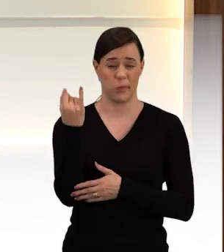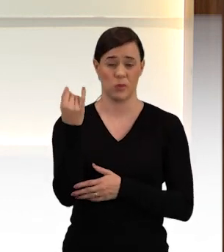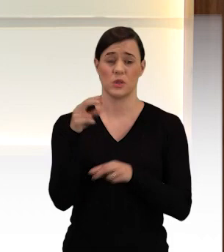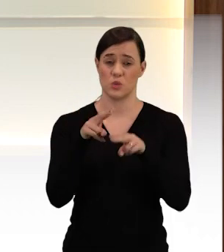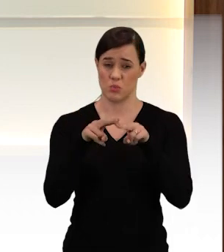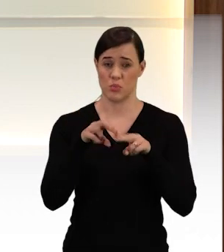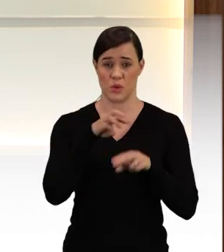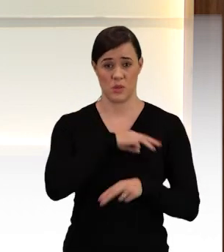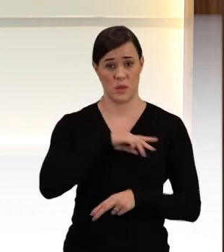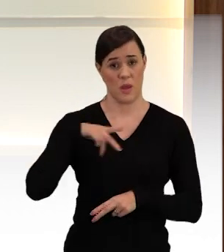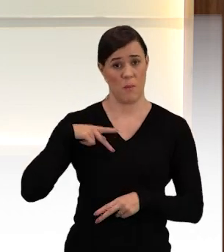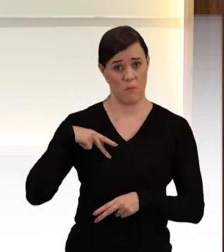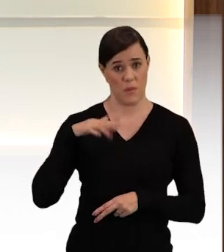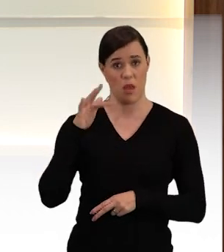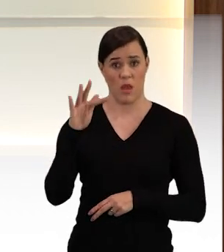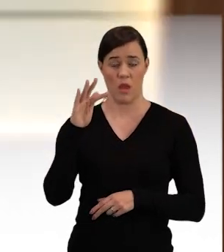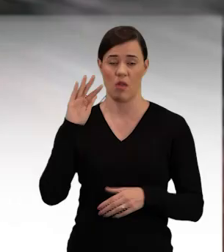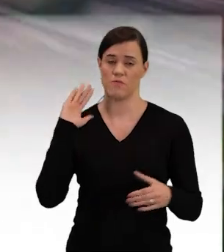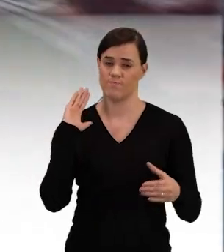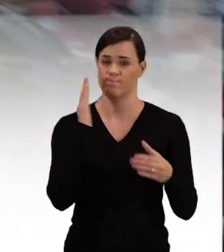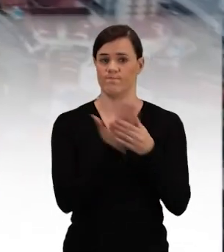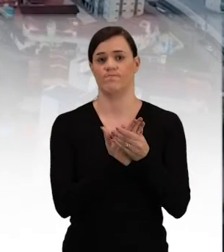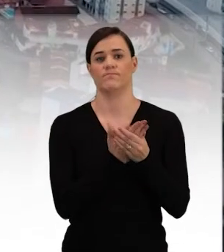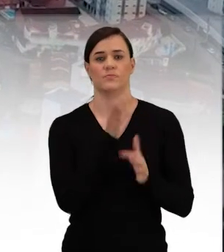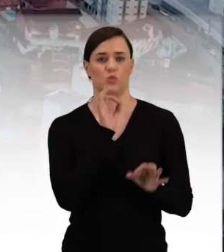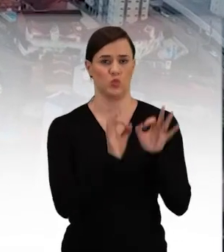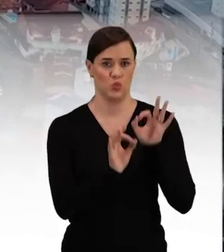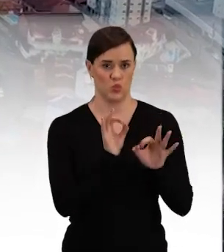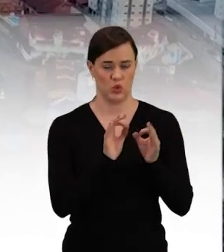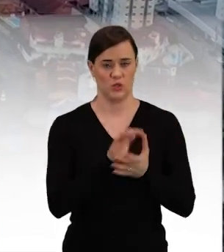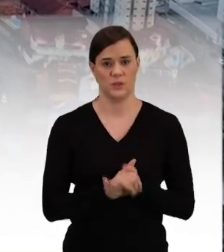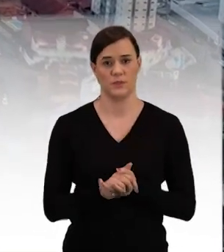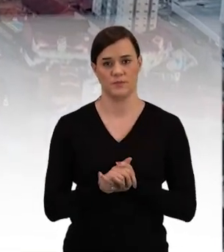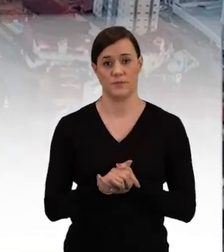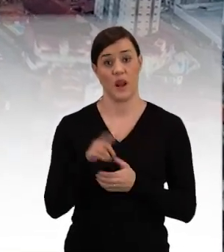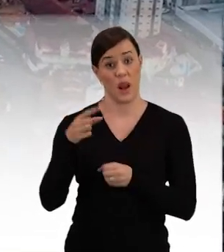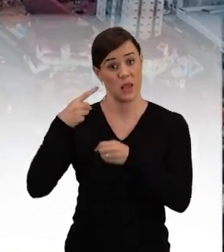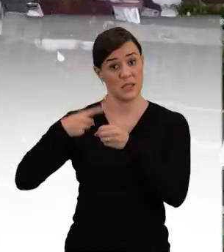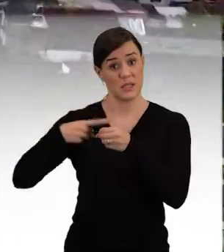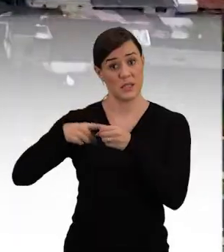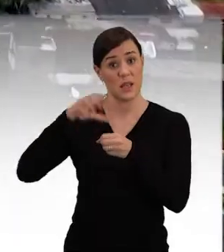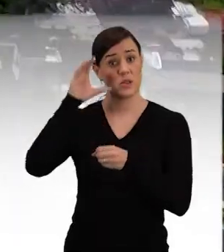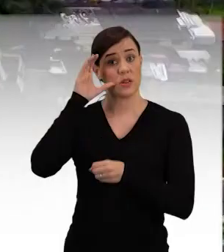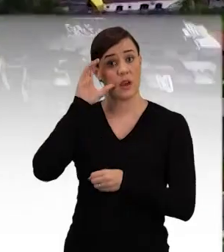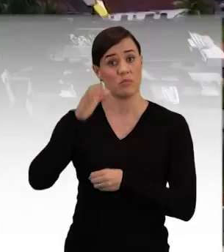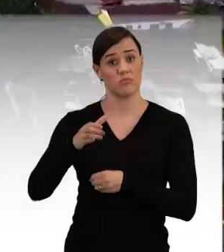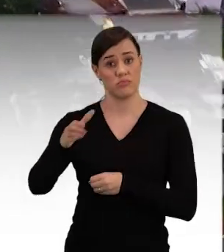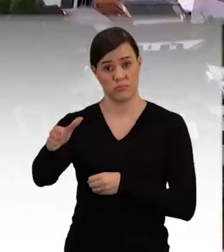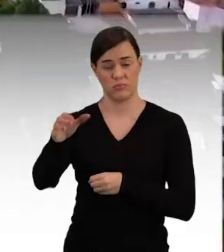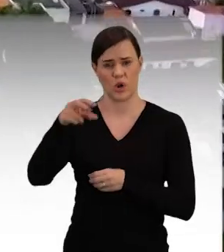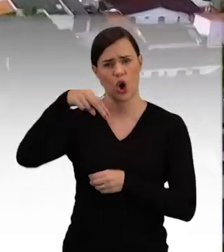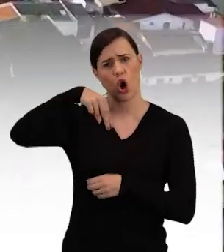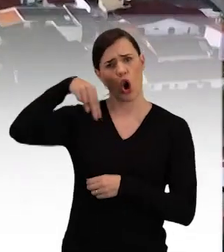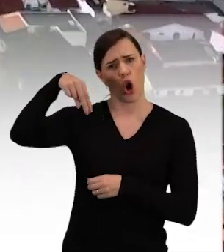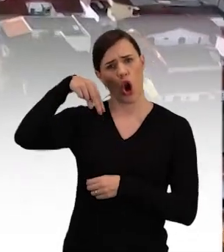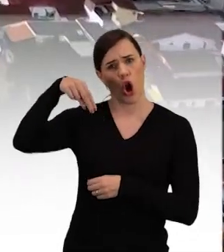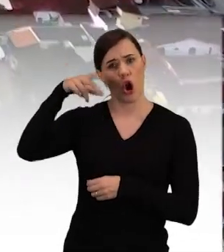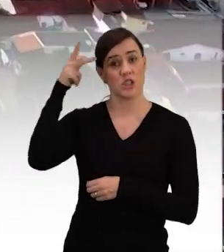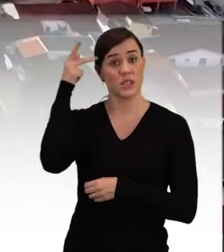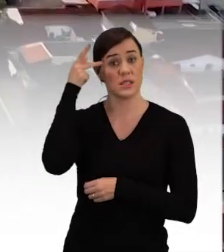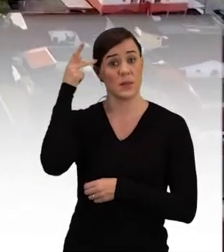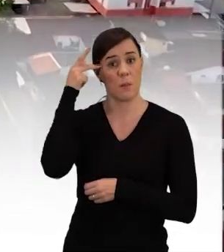o MPF a acionar a justiça. Caraguatatuba é uma cidade que fica no litoral norte de São Paulo. Com